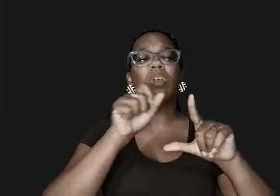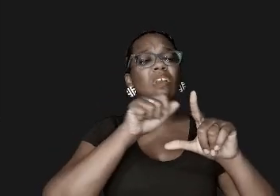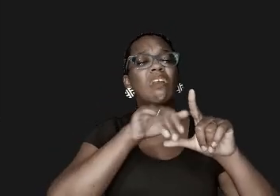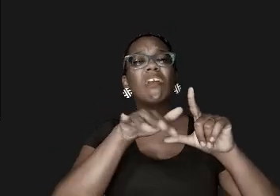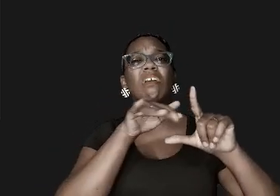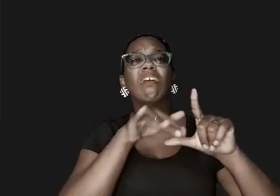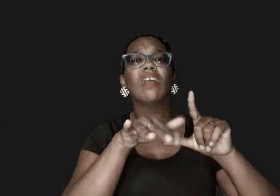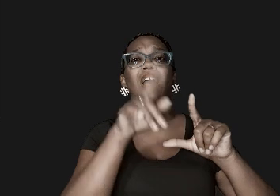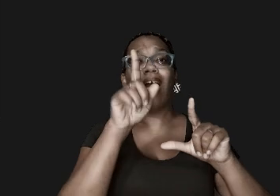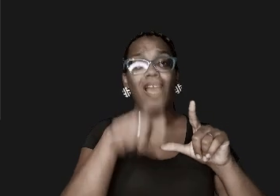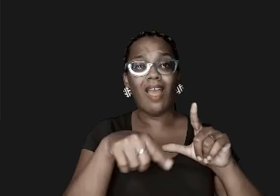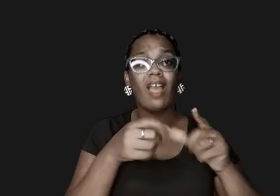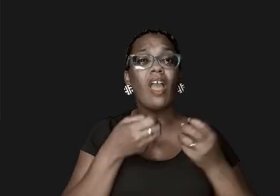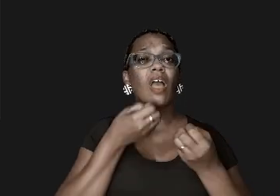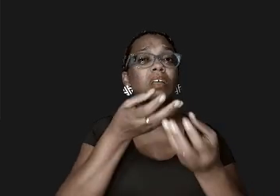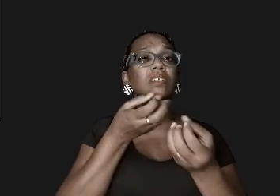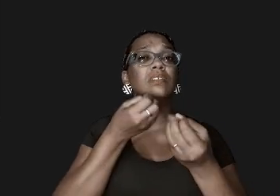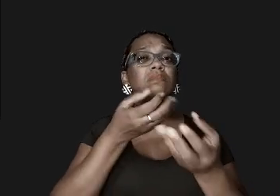digitais